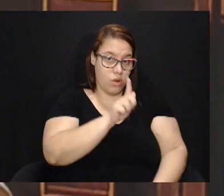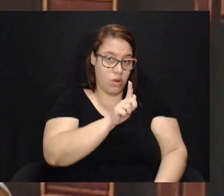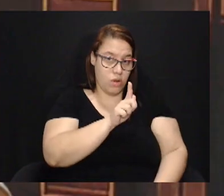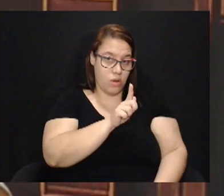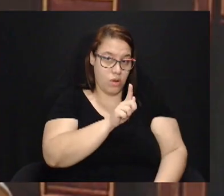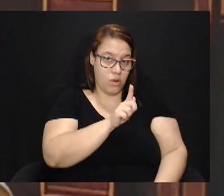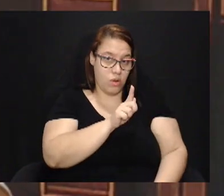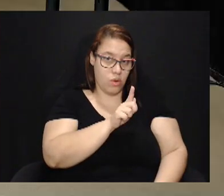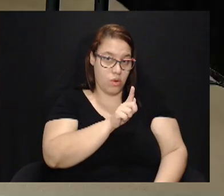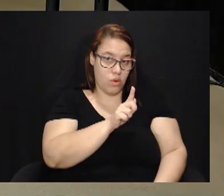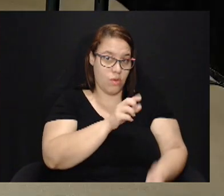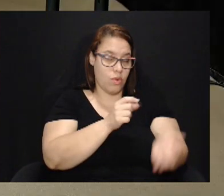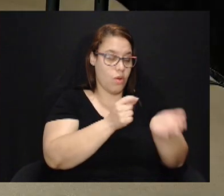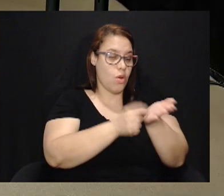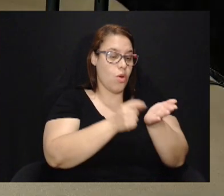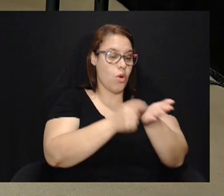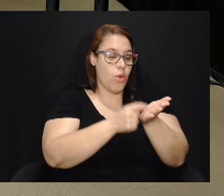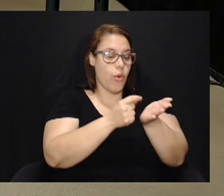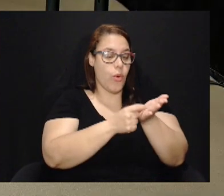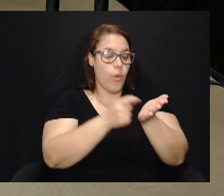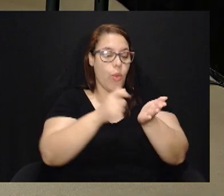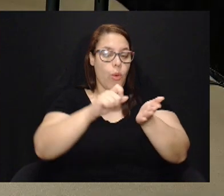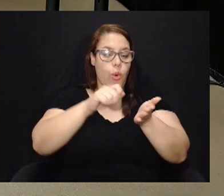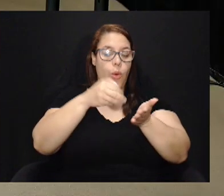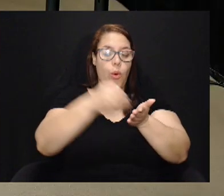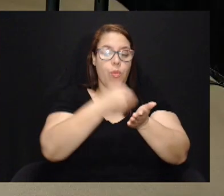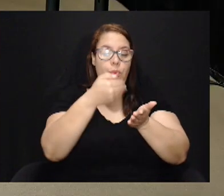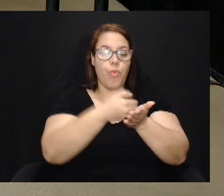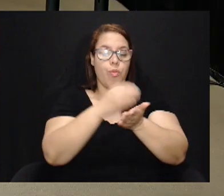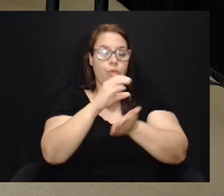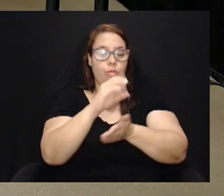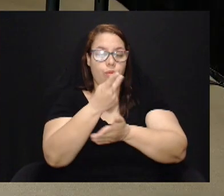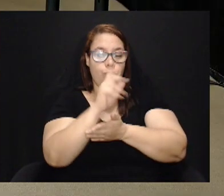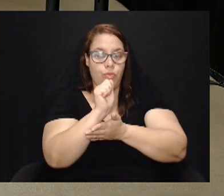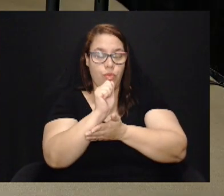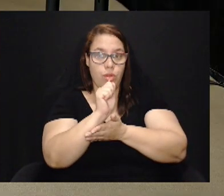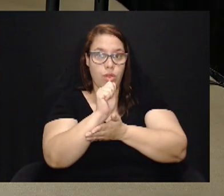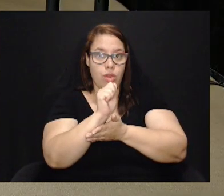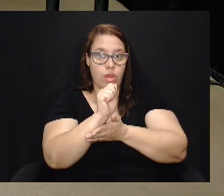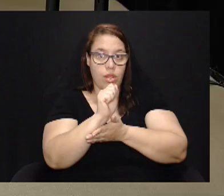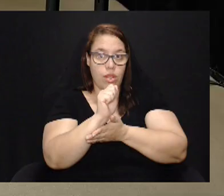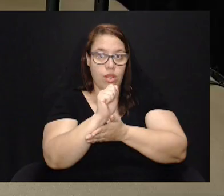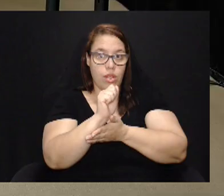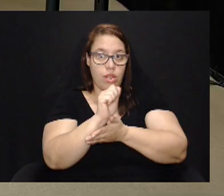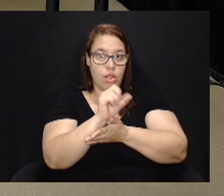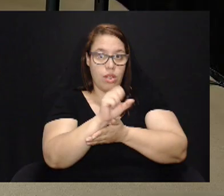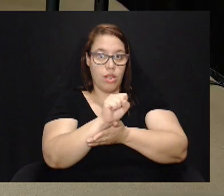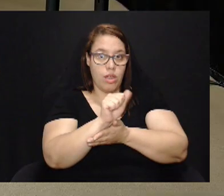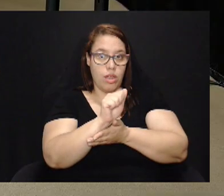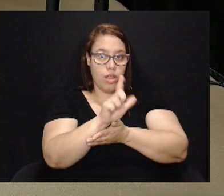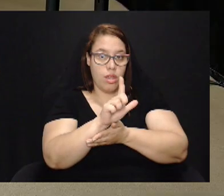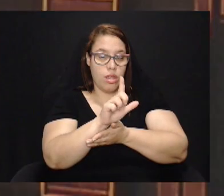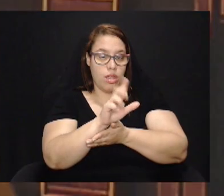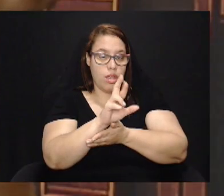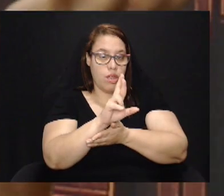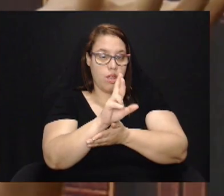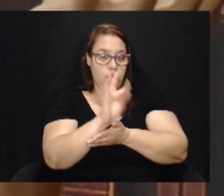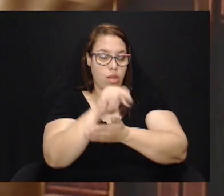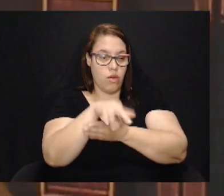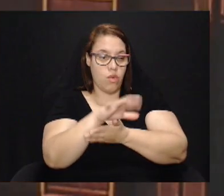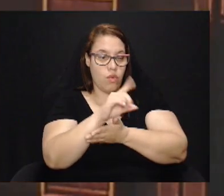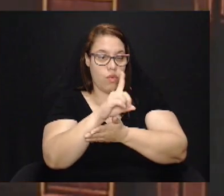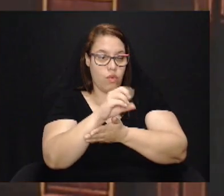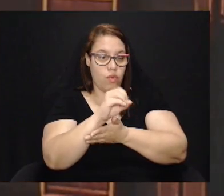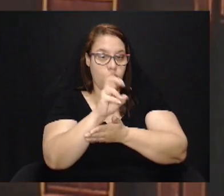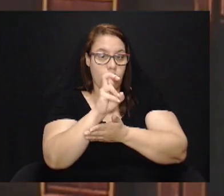céu! Né? E a OMS coloca para o sal refinado 5 gramas. Uau! Então, é importante a